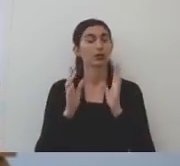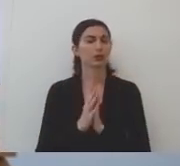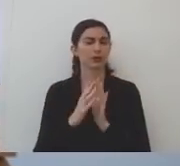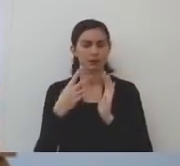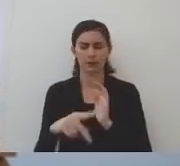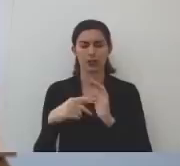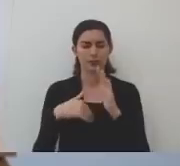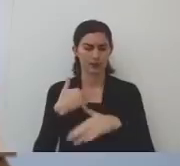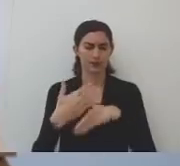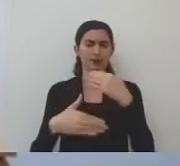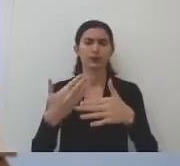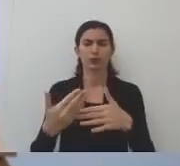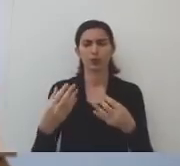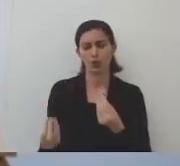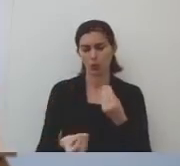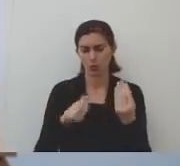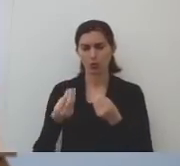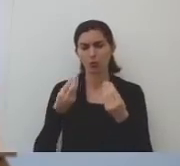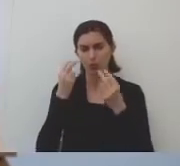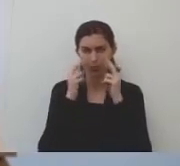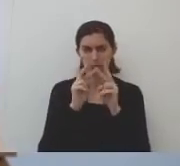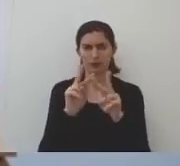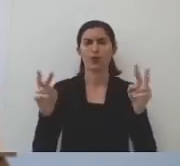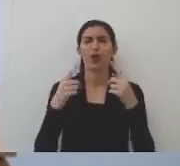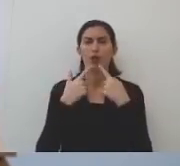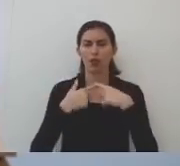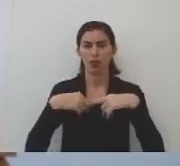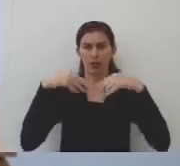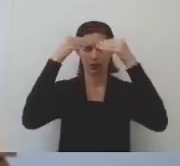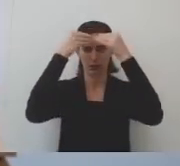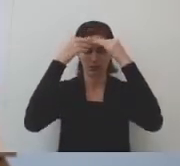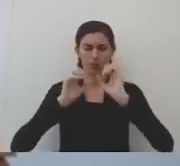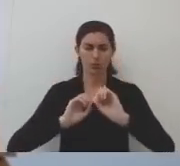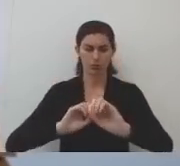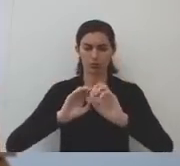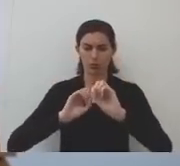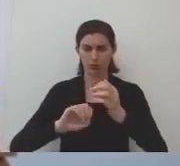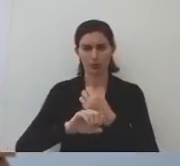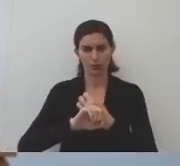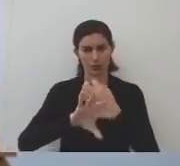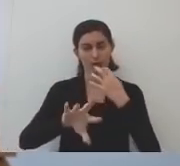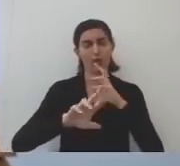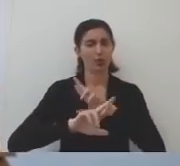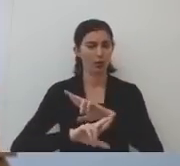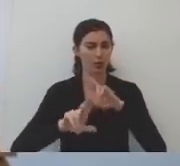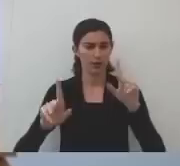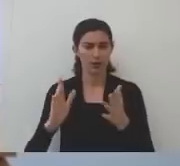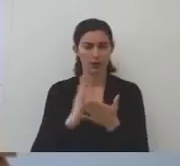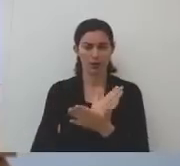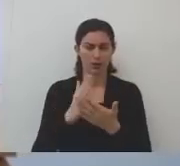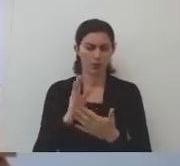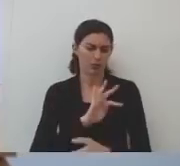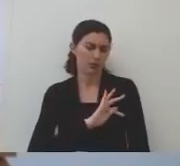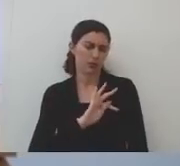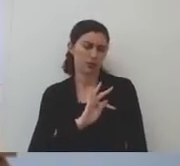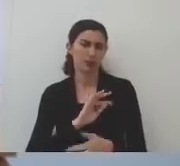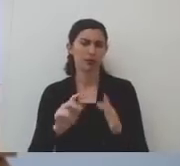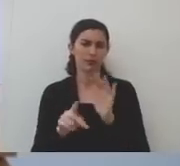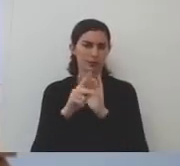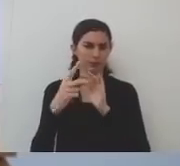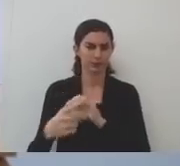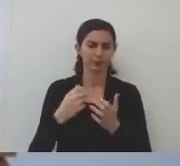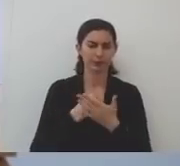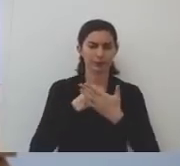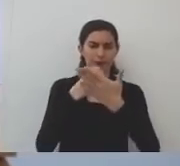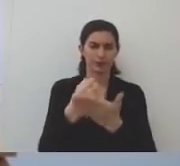nesse processo, né, como a gente viu, a linguagem do ensino à distância ela é diferente. Existem algumas técnicas específicas que